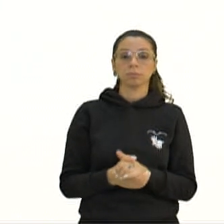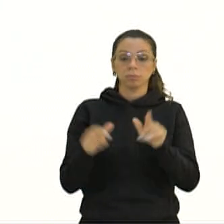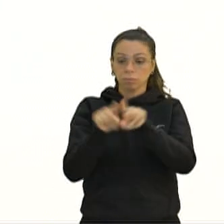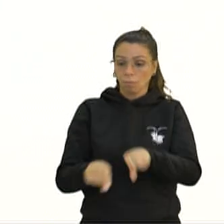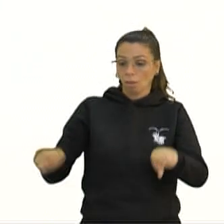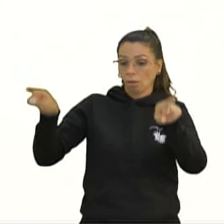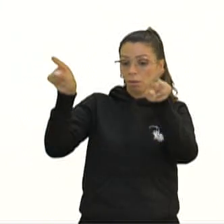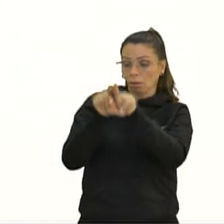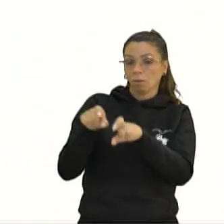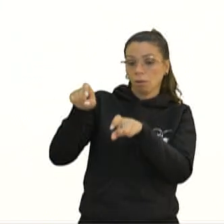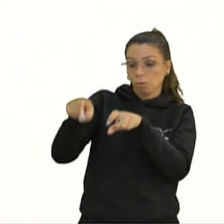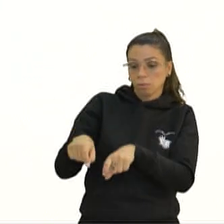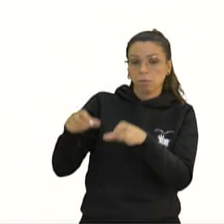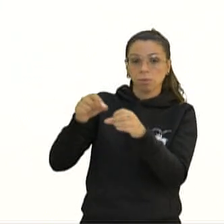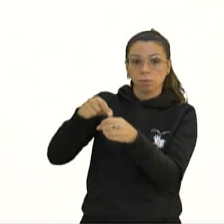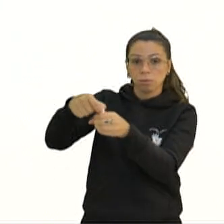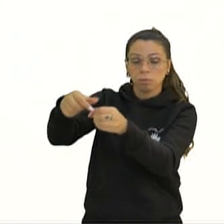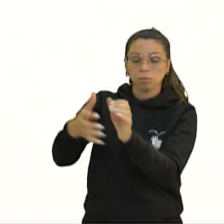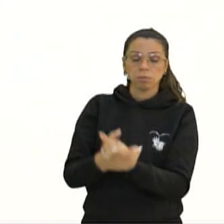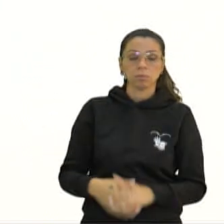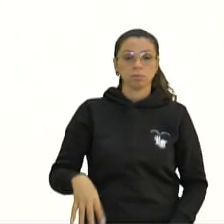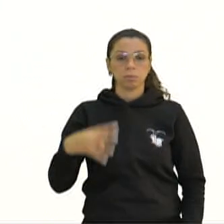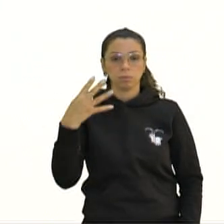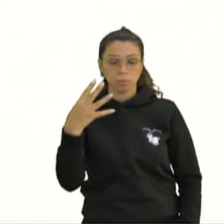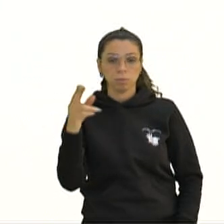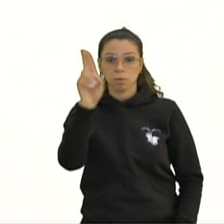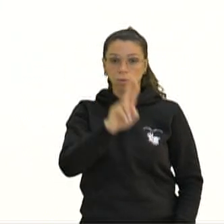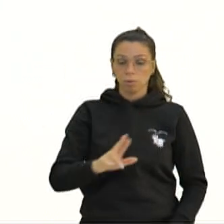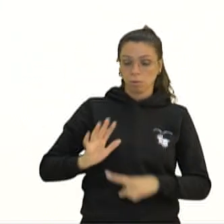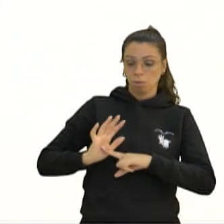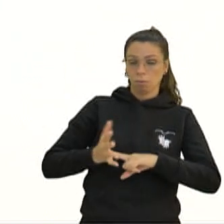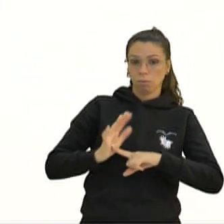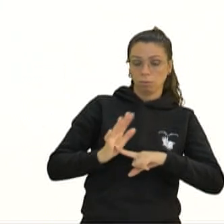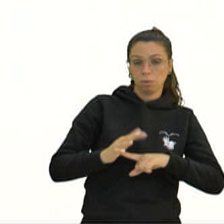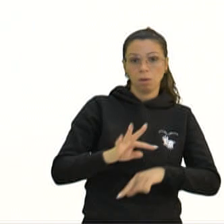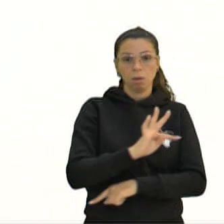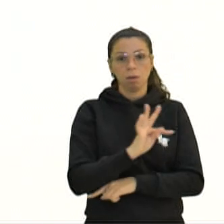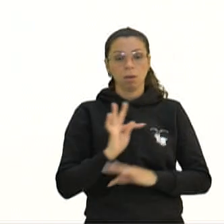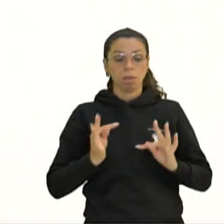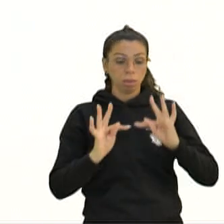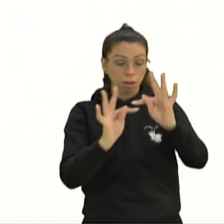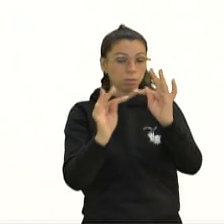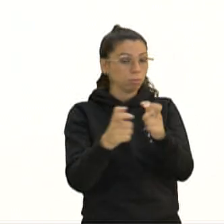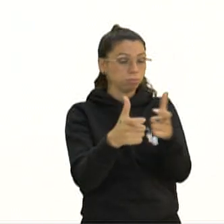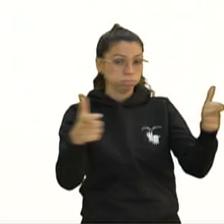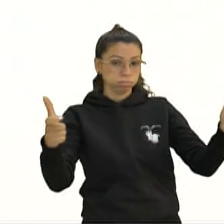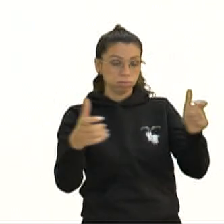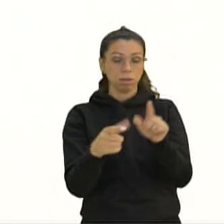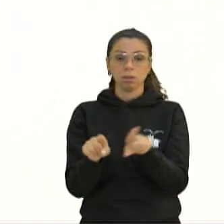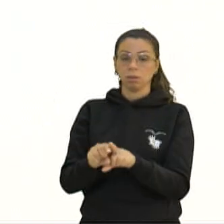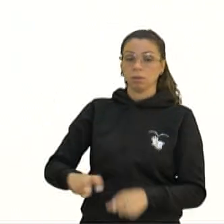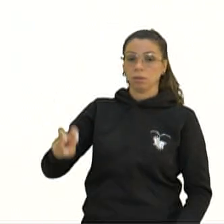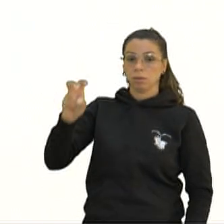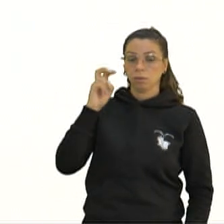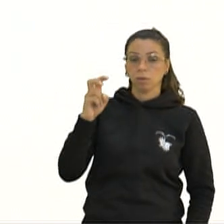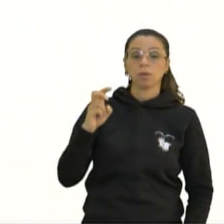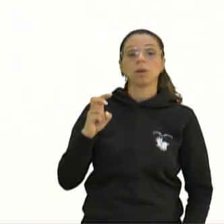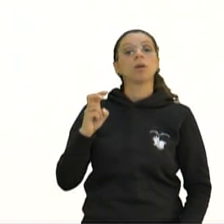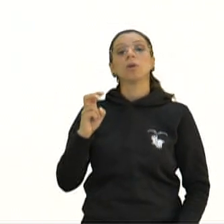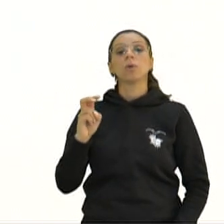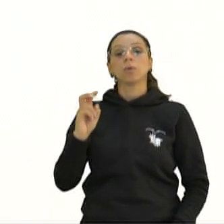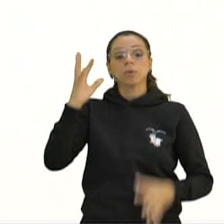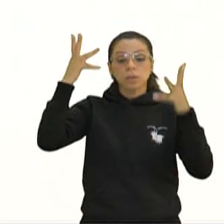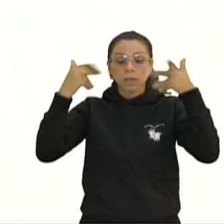de culturas. Quarto, uso de maquinários e maior tecnologia. E o quinto, os animais são